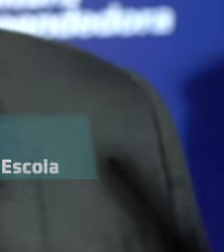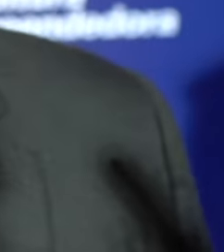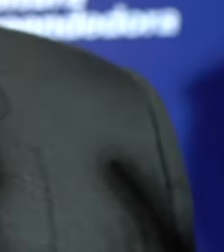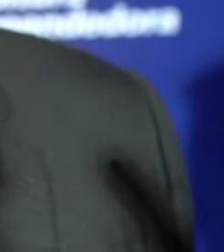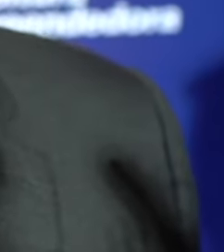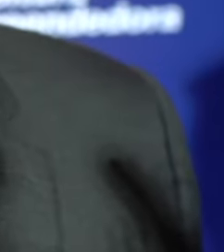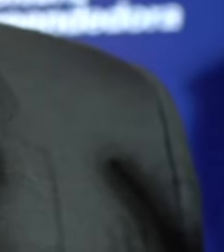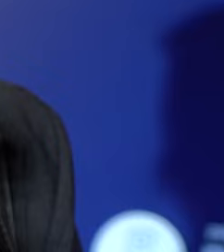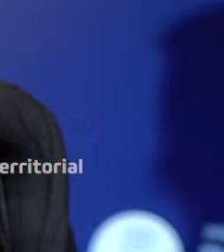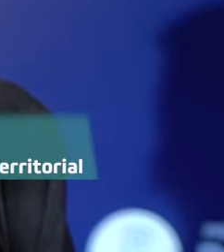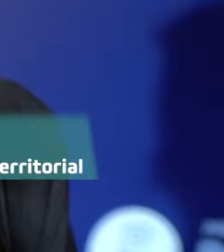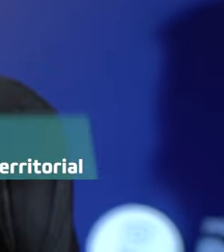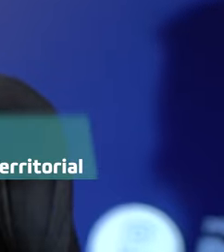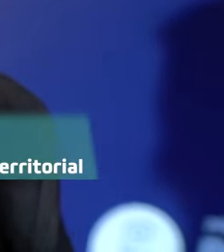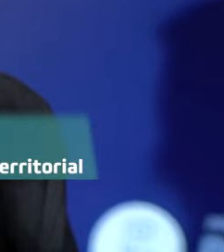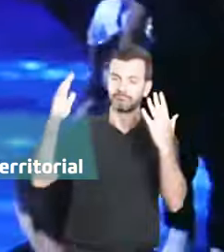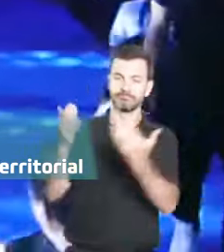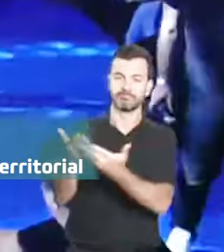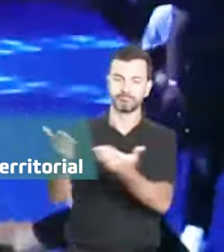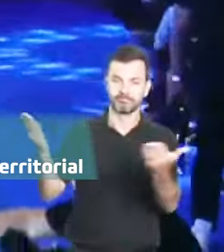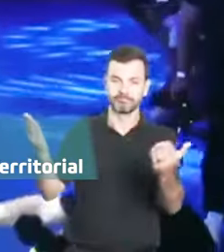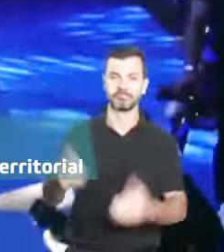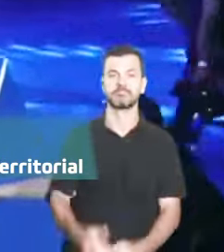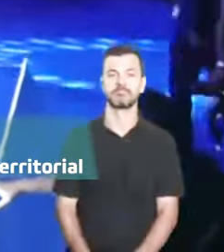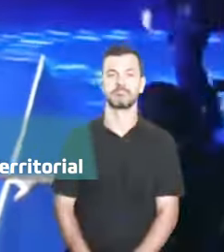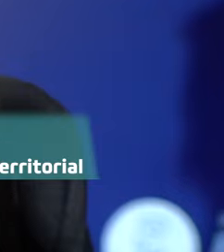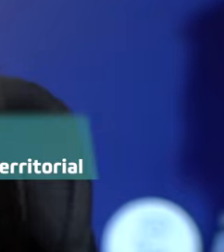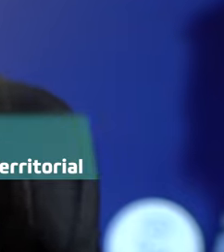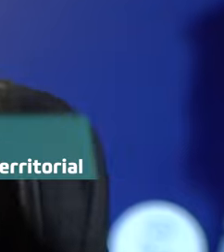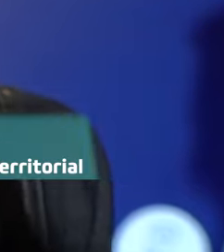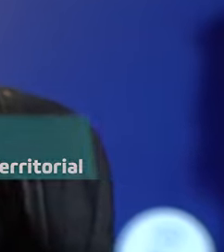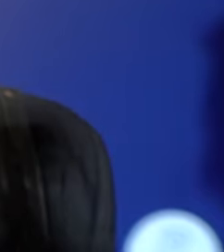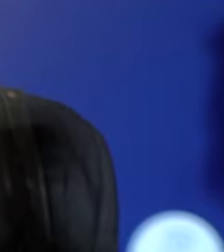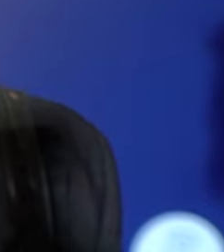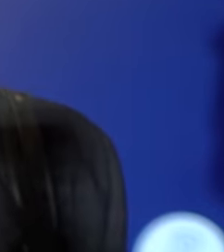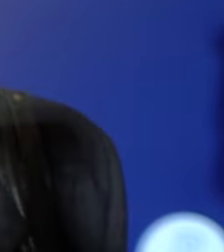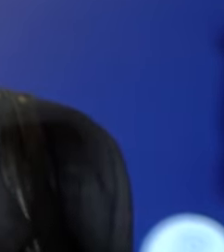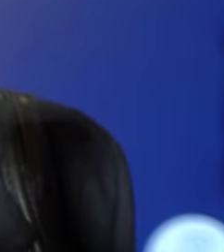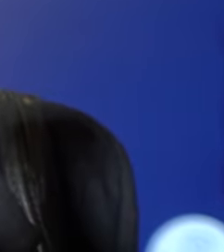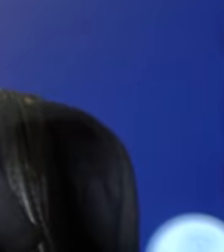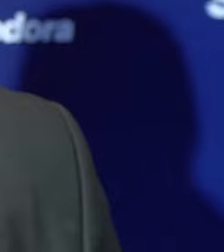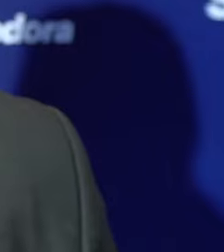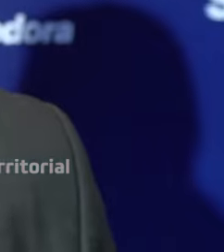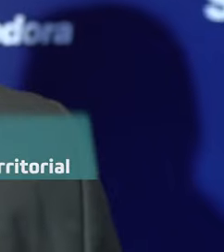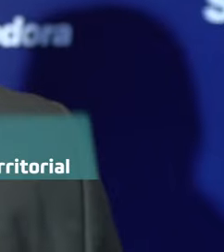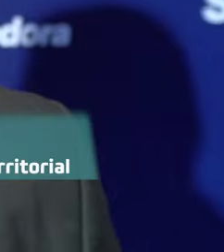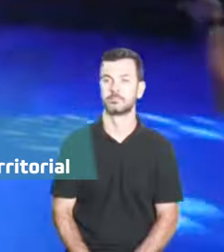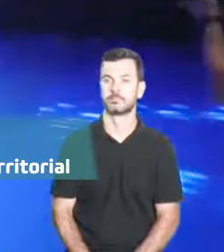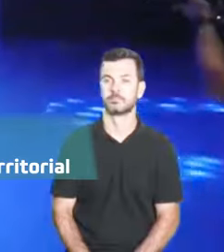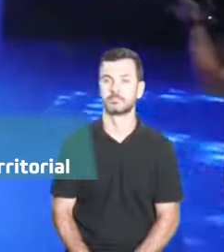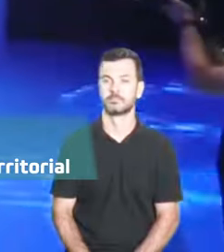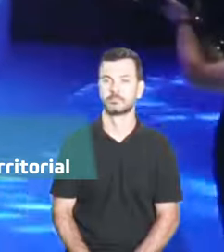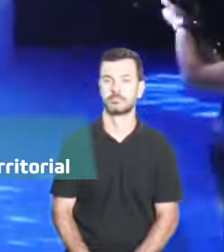diretamente à nossa educação. A união de toda uma região para desenvolver o turismo no interior do estado de São Paulo. A cidade é uma